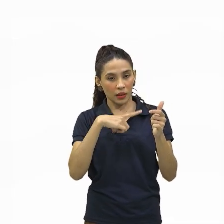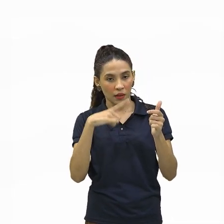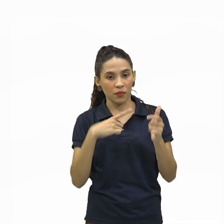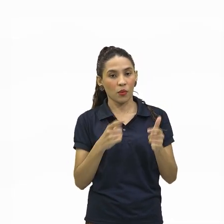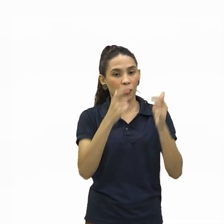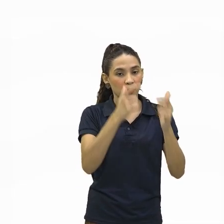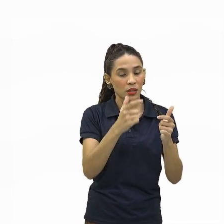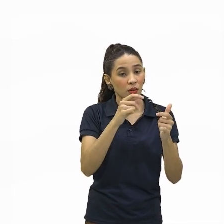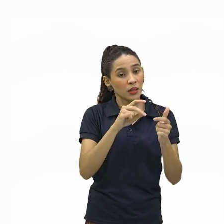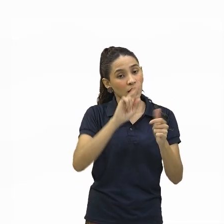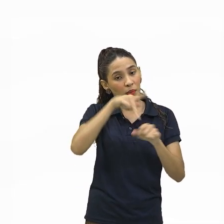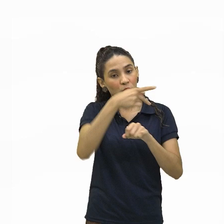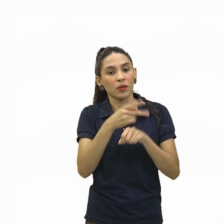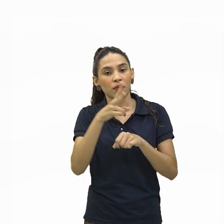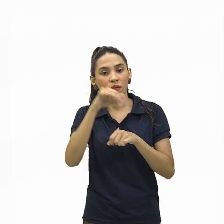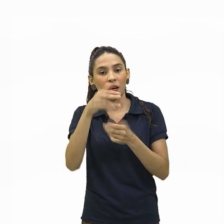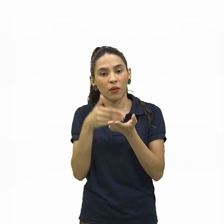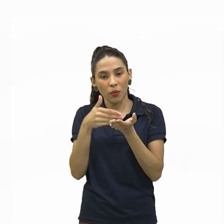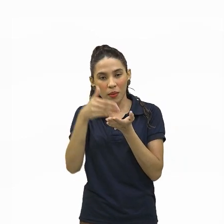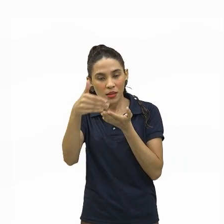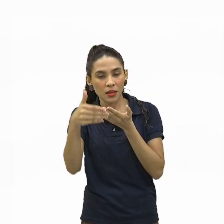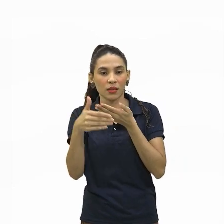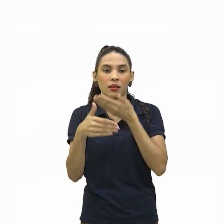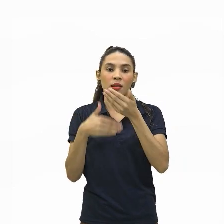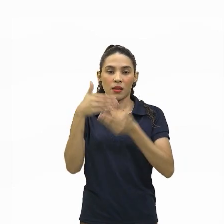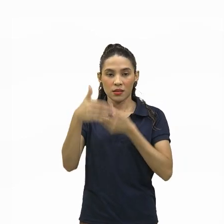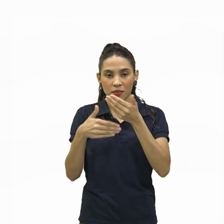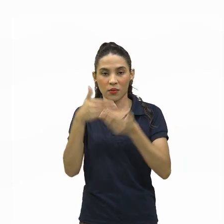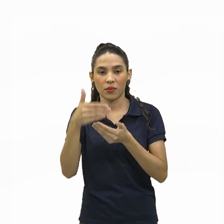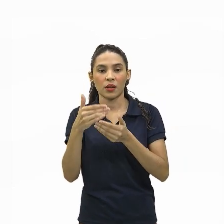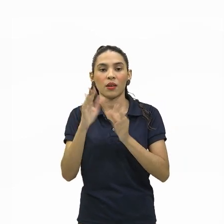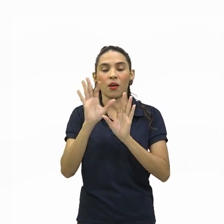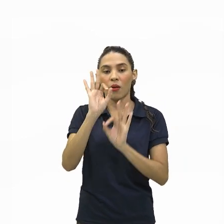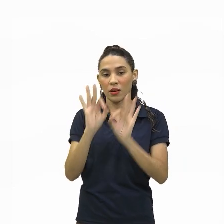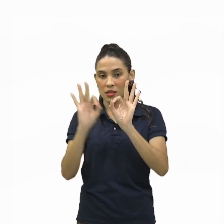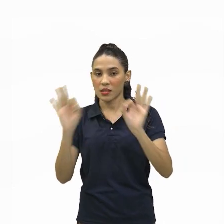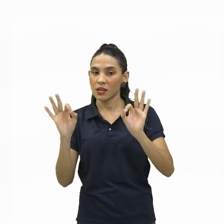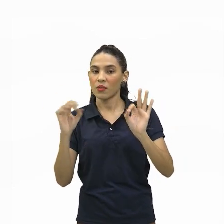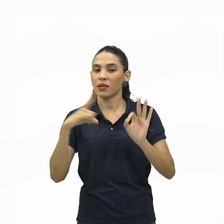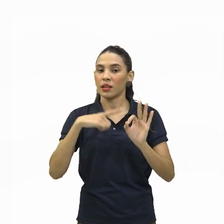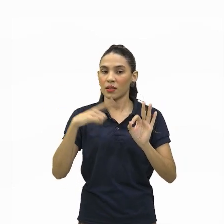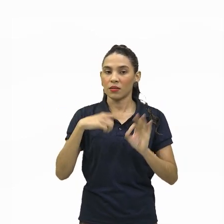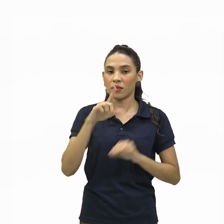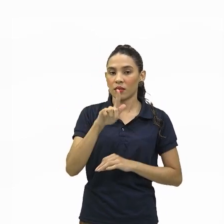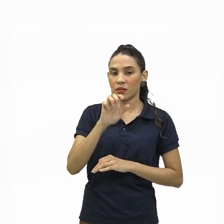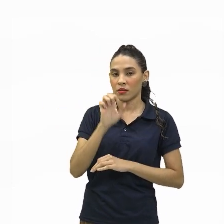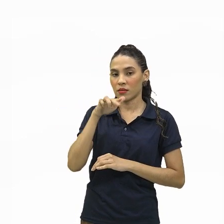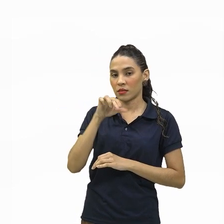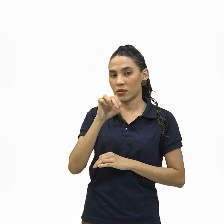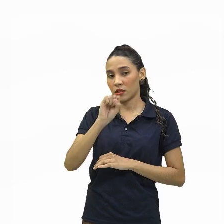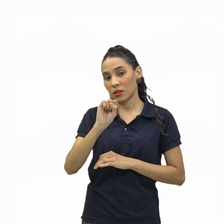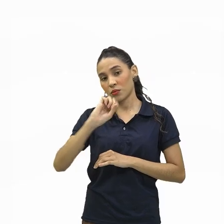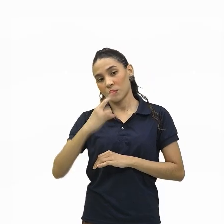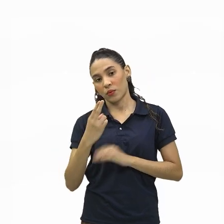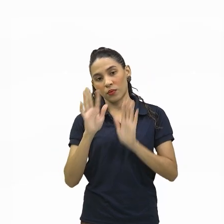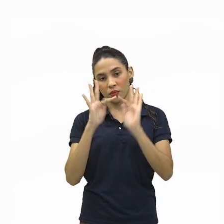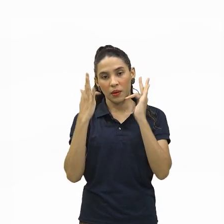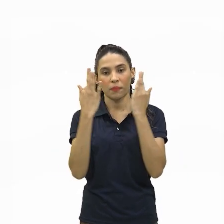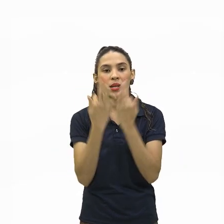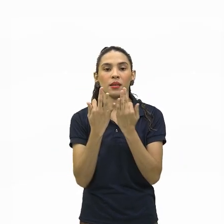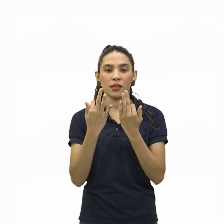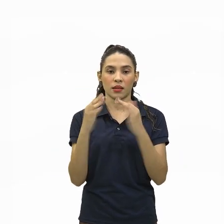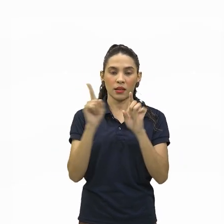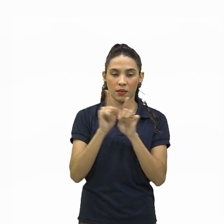você começa a dar os primeiros passos de organização com os guenos ou famílias, então algo muito mais